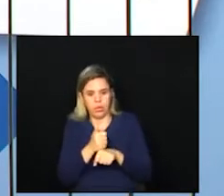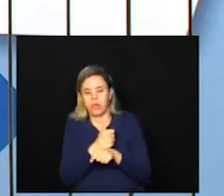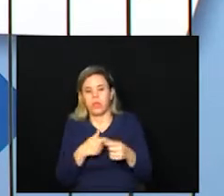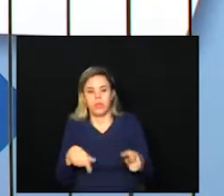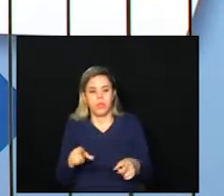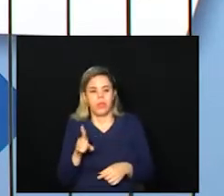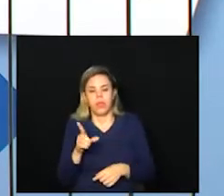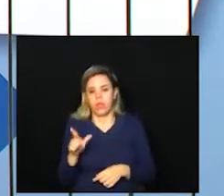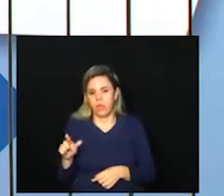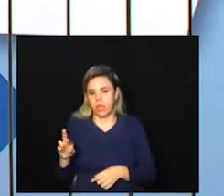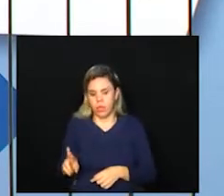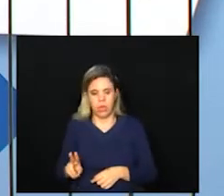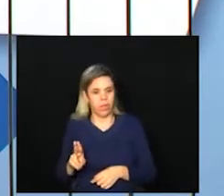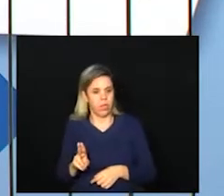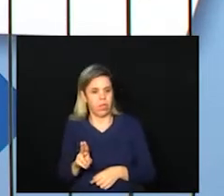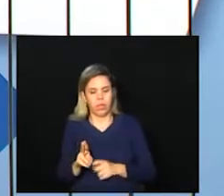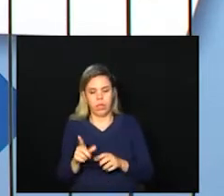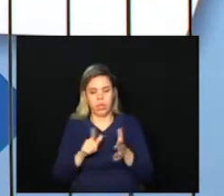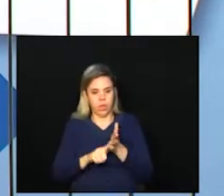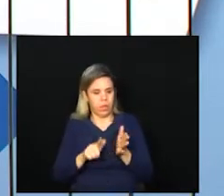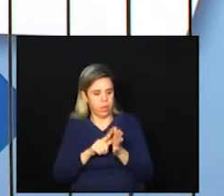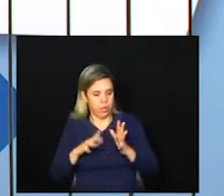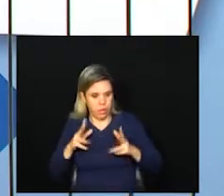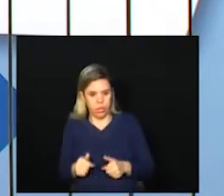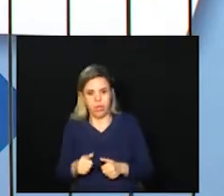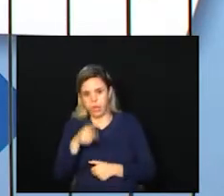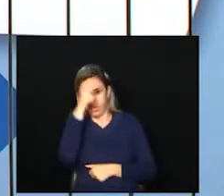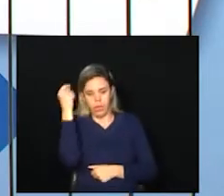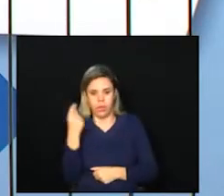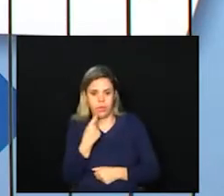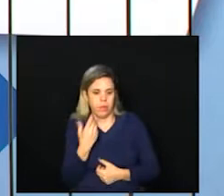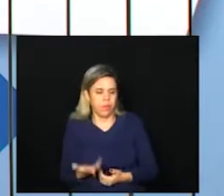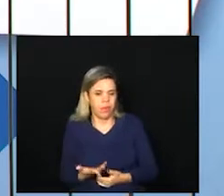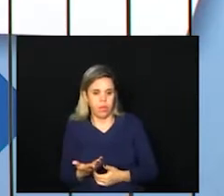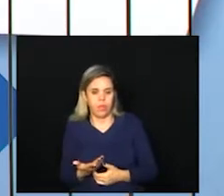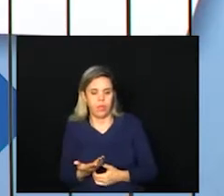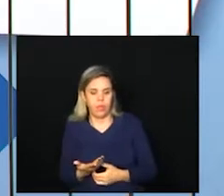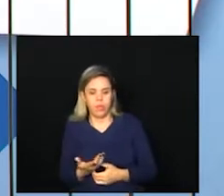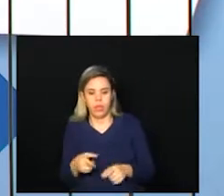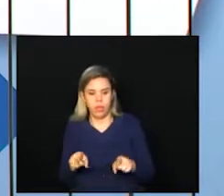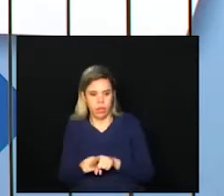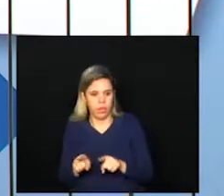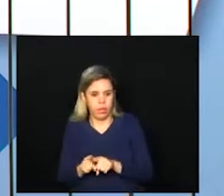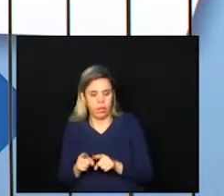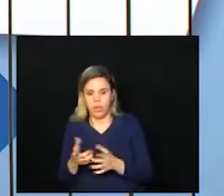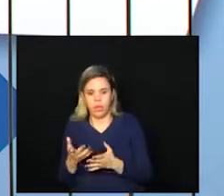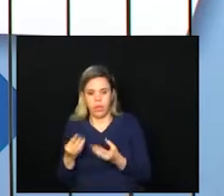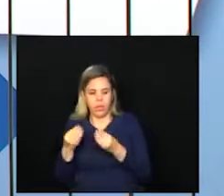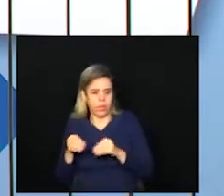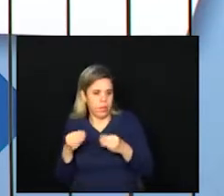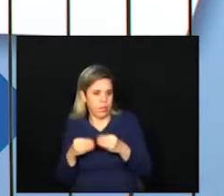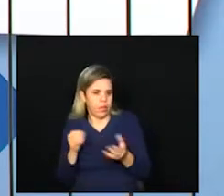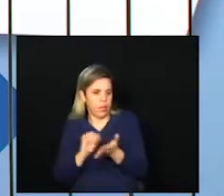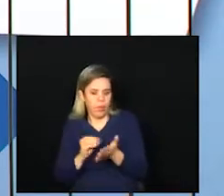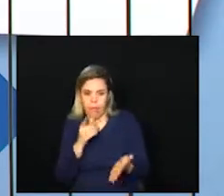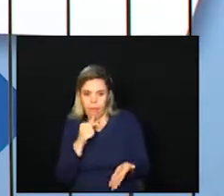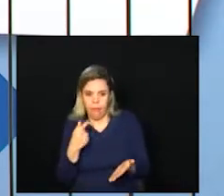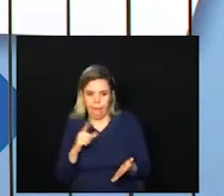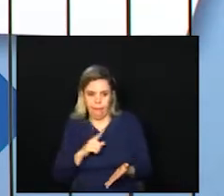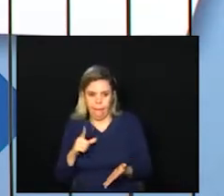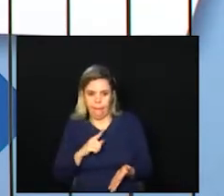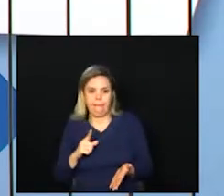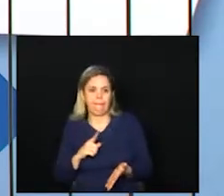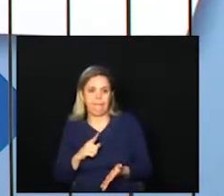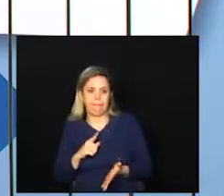o DLU, o Departamento de Limpeza Urbana da Prefeitura, e os patrulheiros serão afetados, mas aí a gente terá,